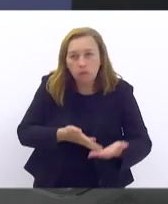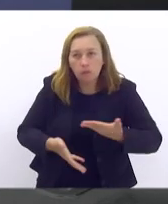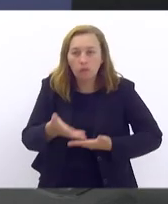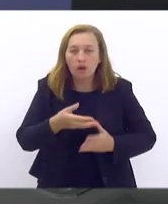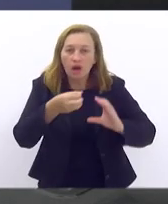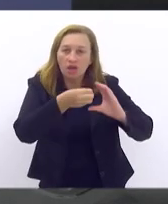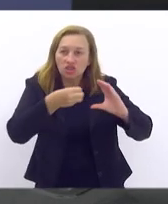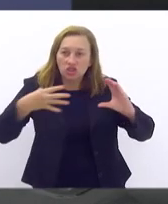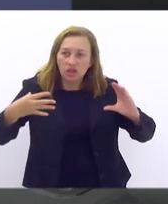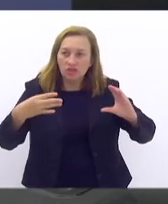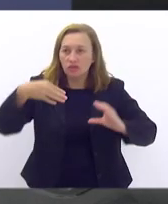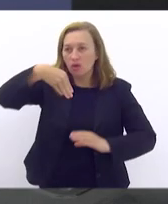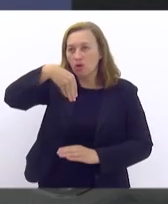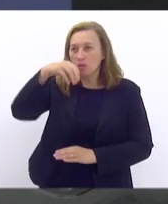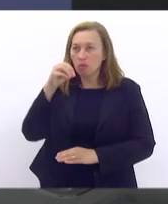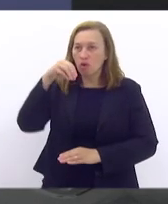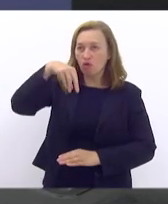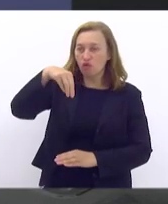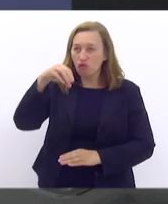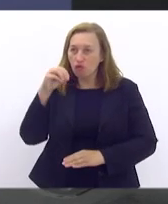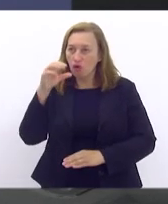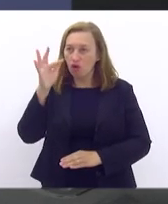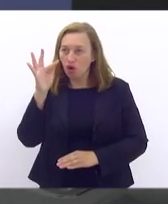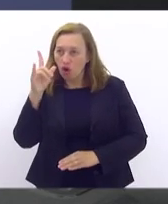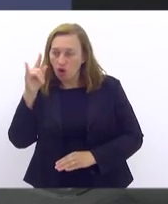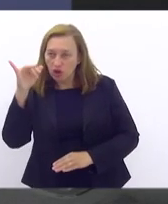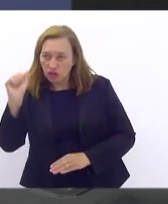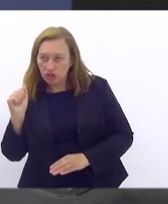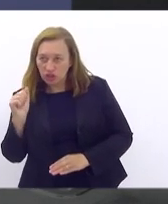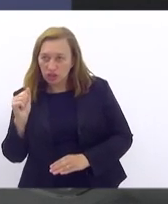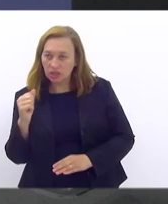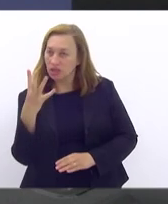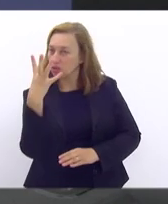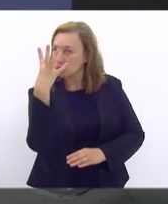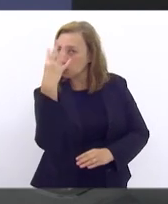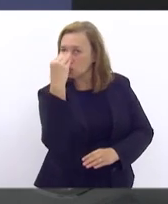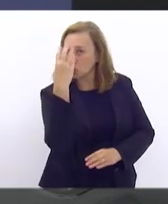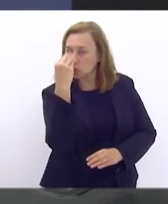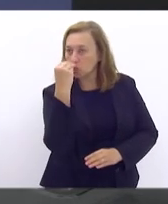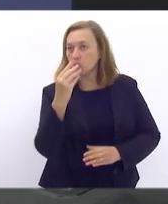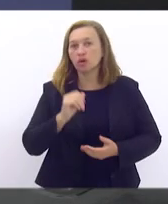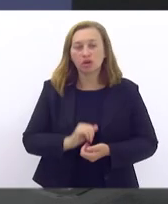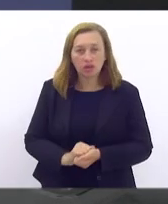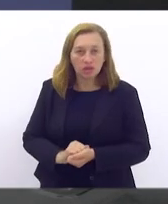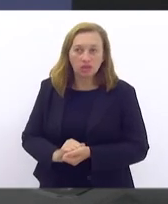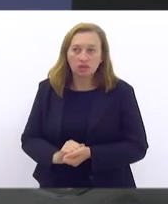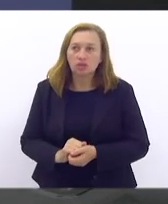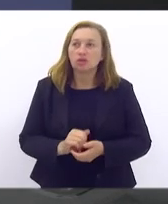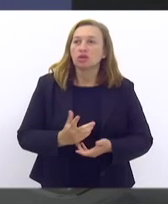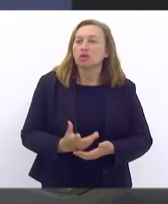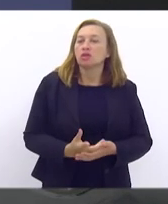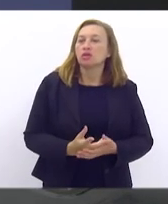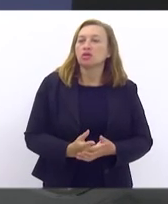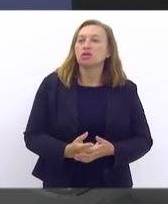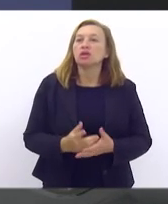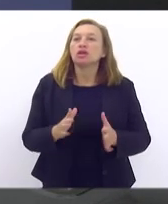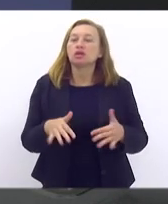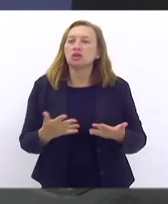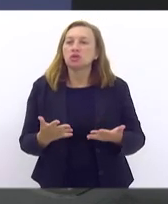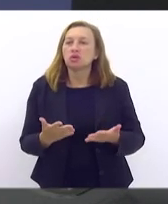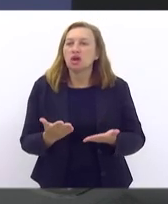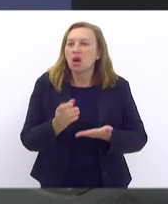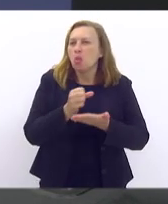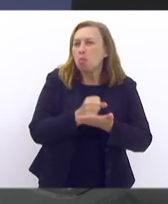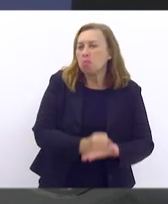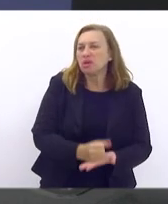características morfológicas da face, ponderando acerca da sua prevalência na população, dando menor